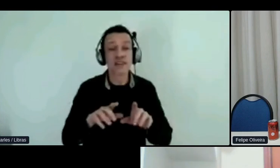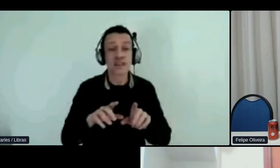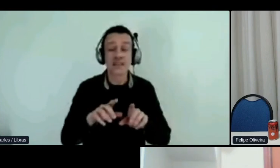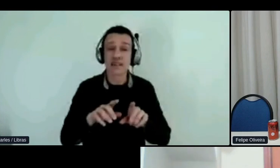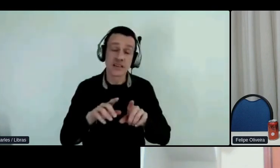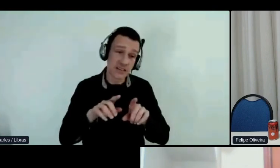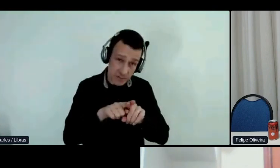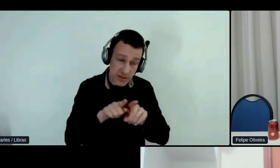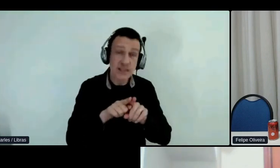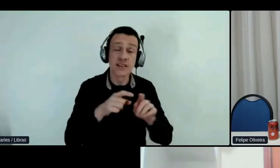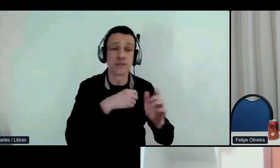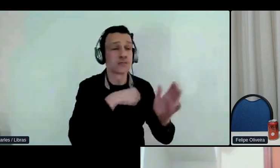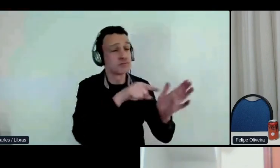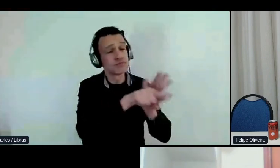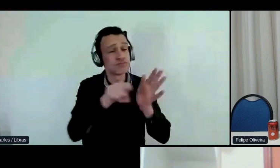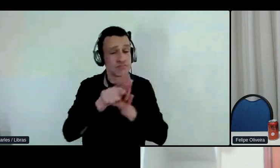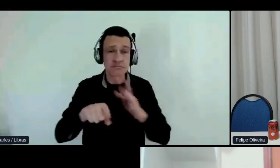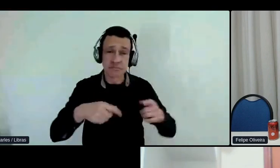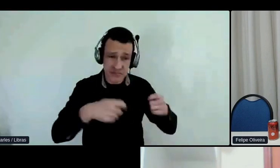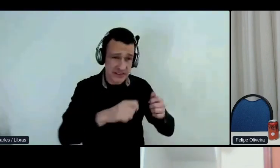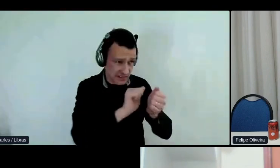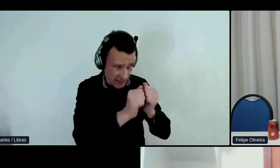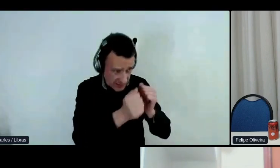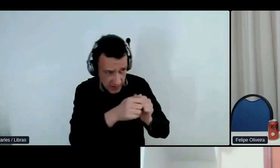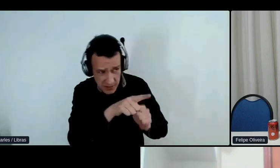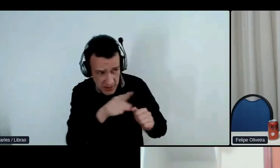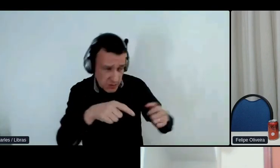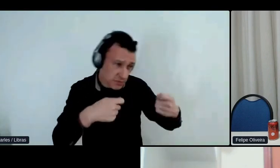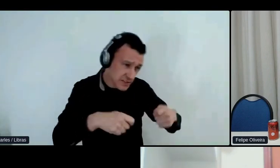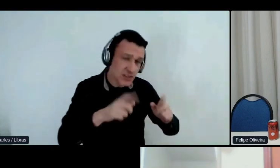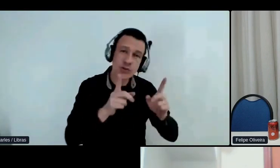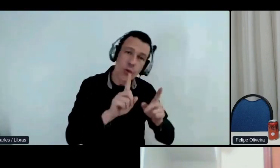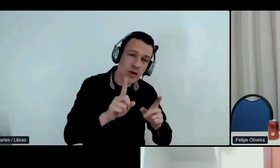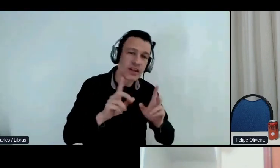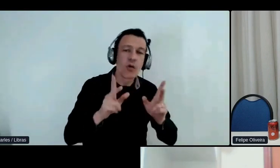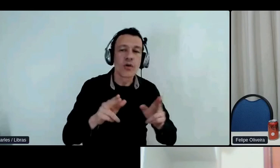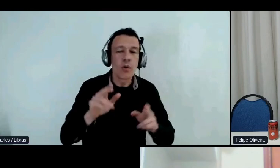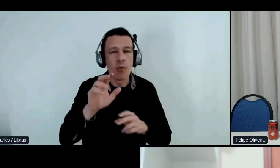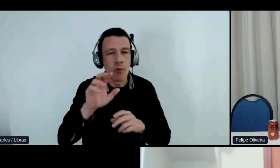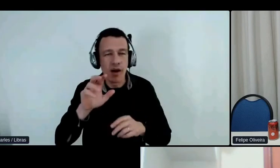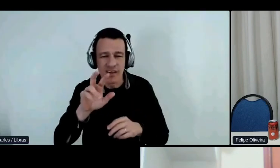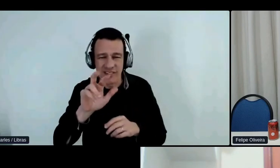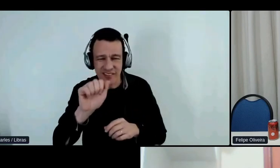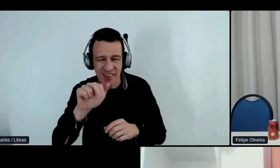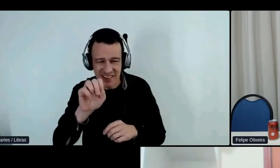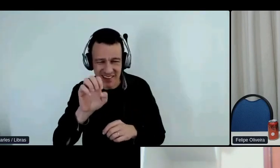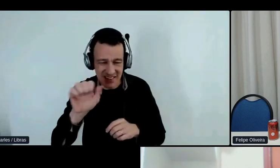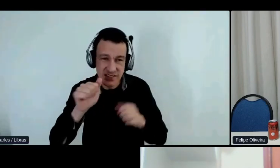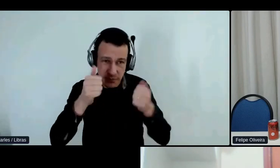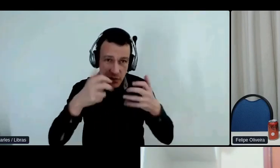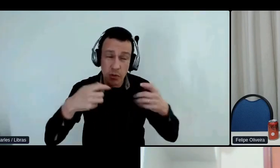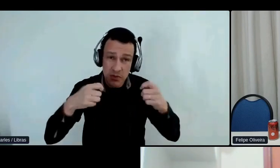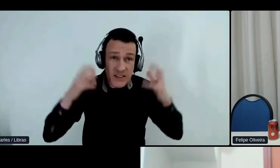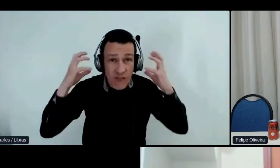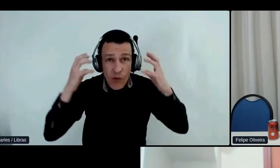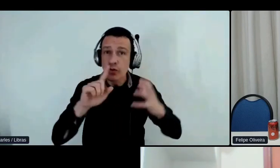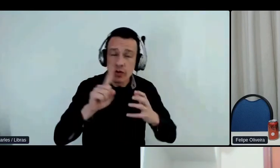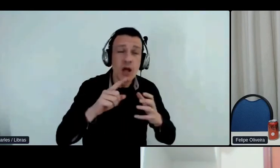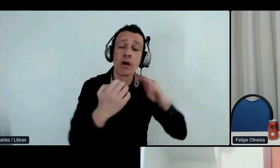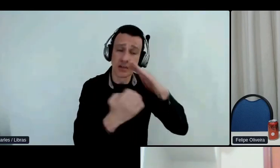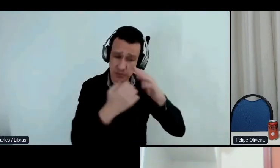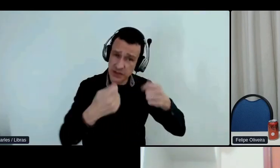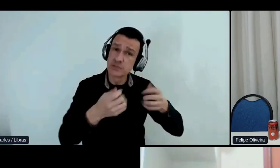para falar. Enfim, eu sei que, no caso, um pouquinho disso, e saber